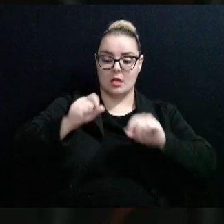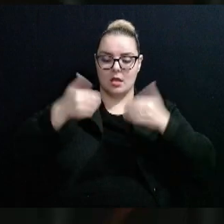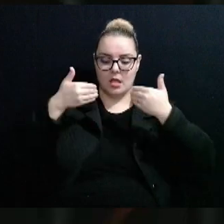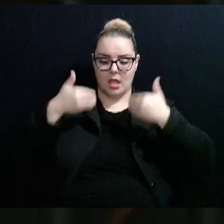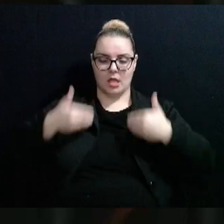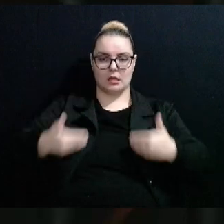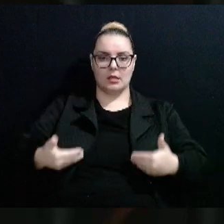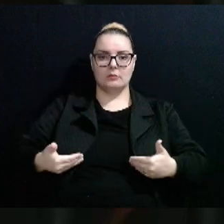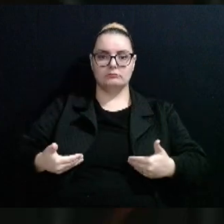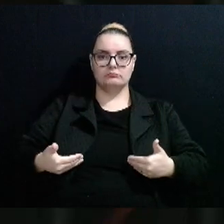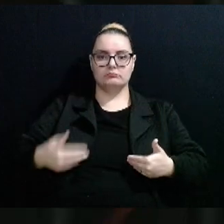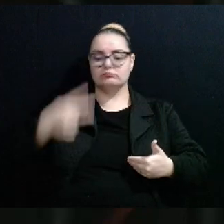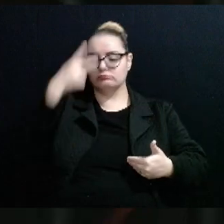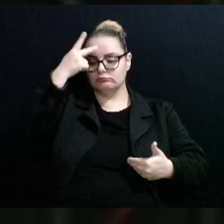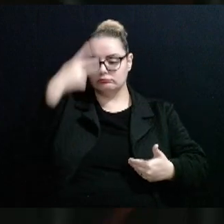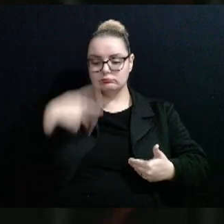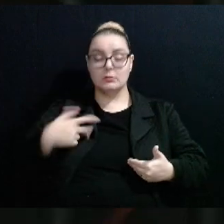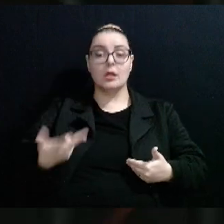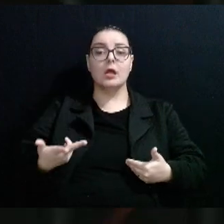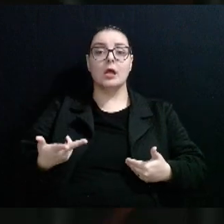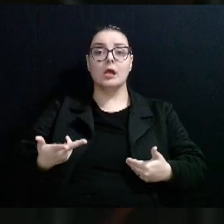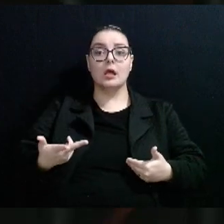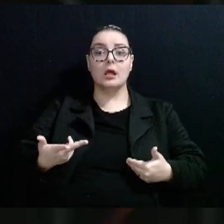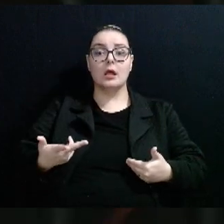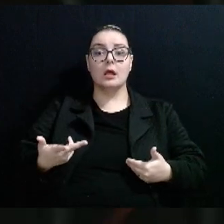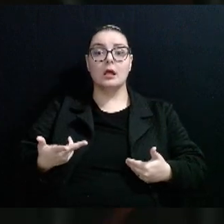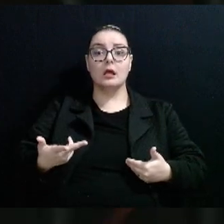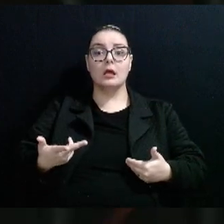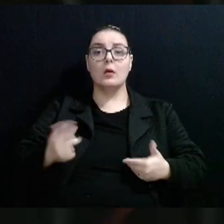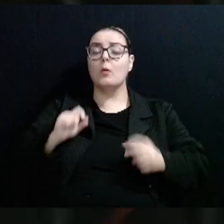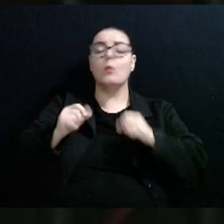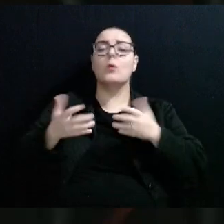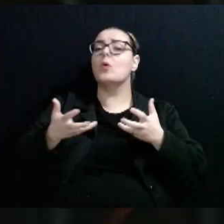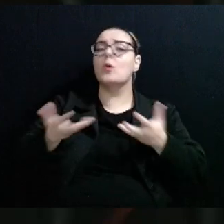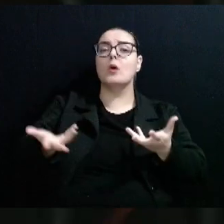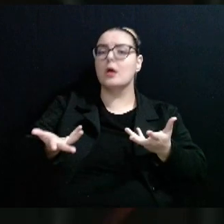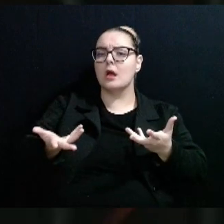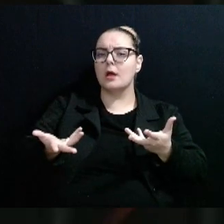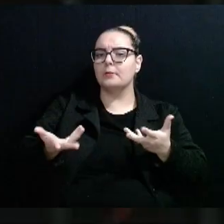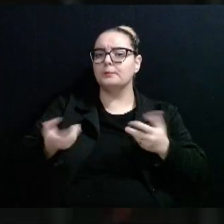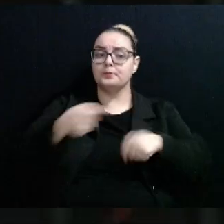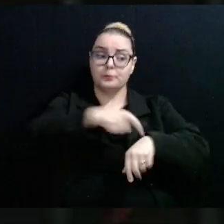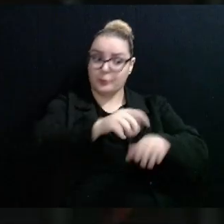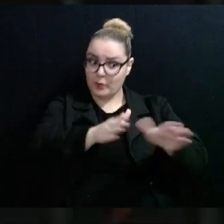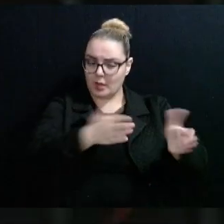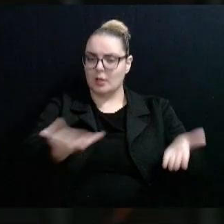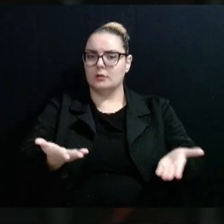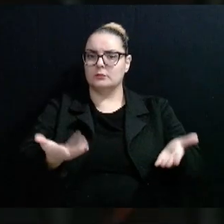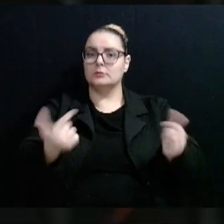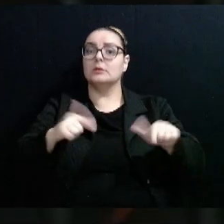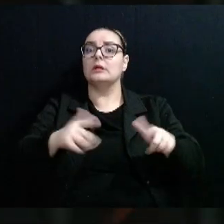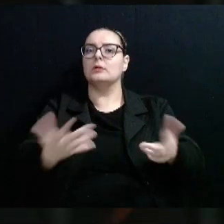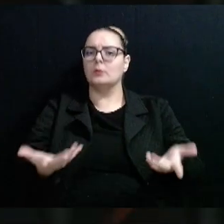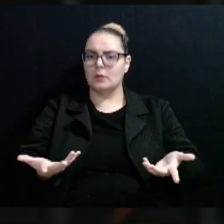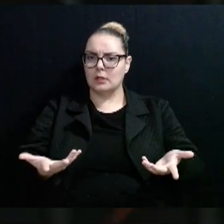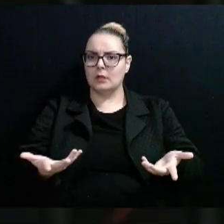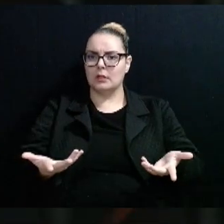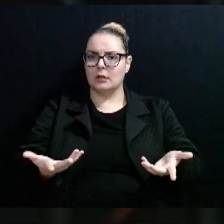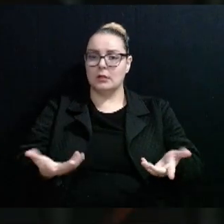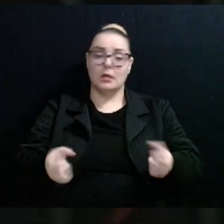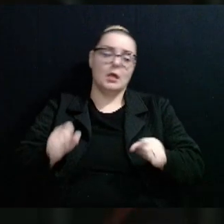que realmente o que você quer daquele espaço, né? E você, claro, não